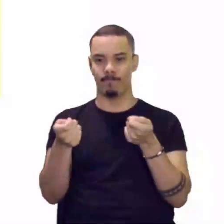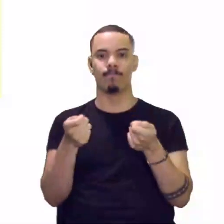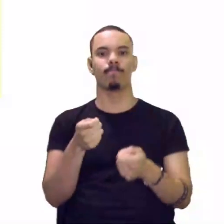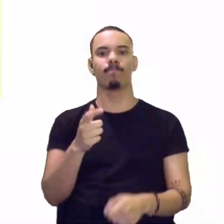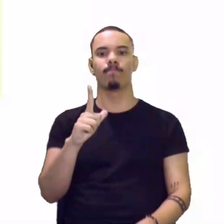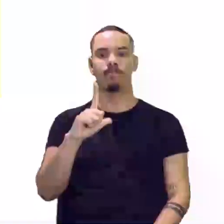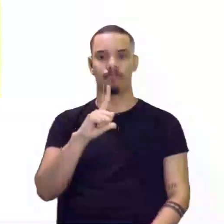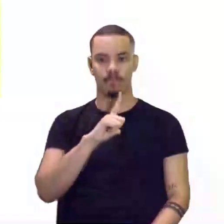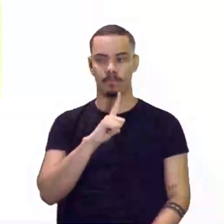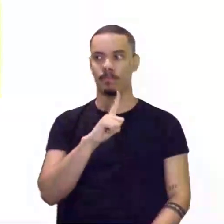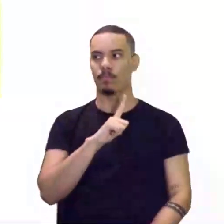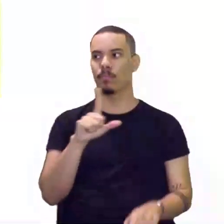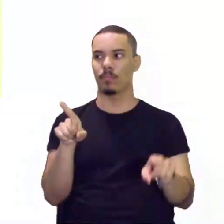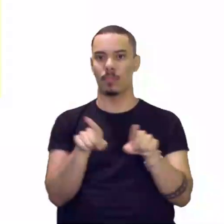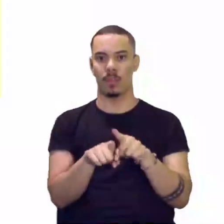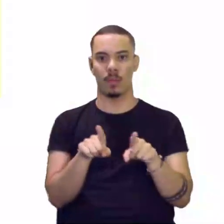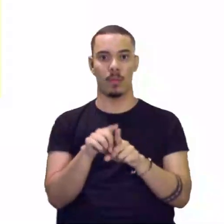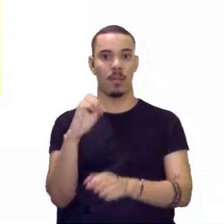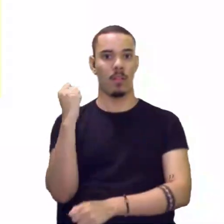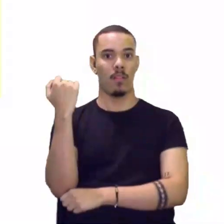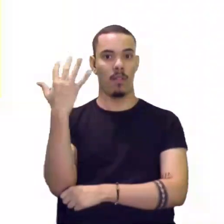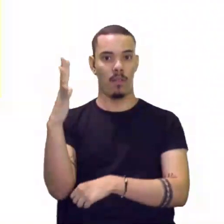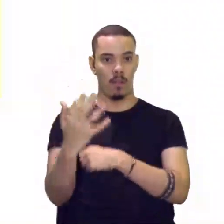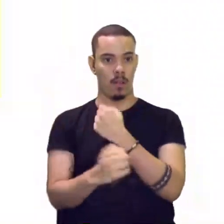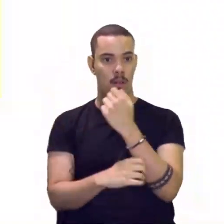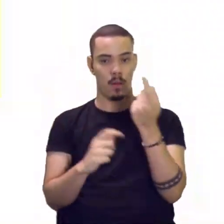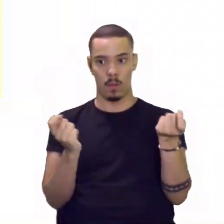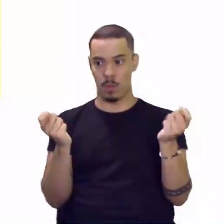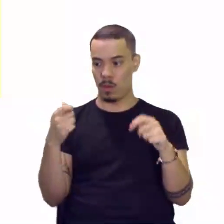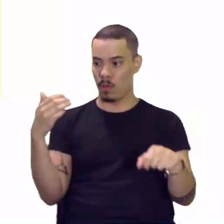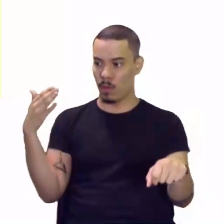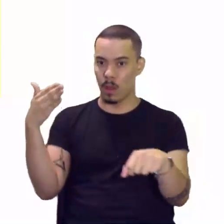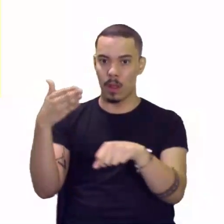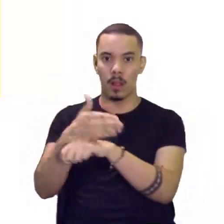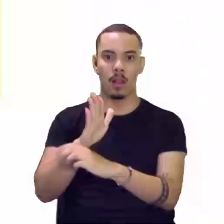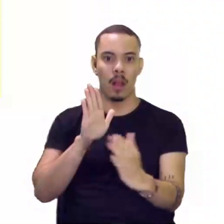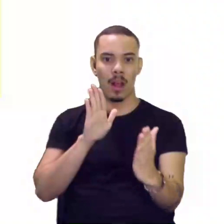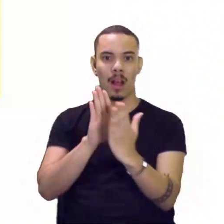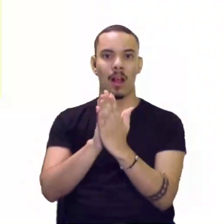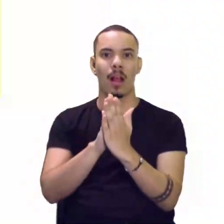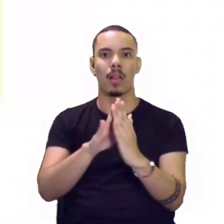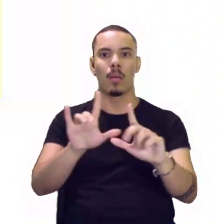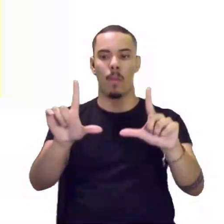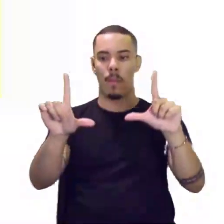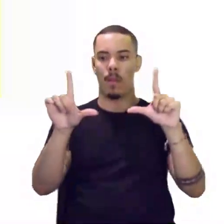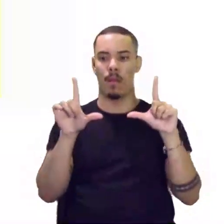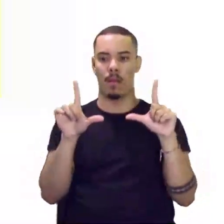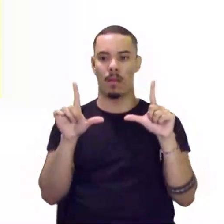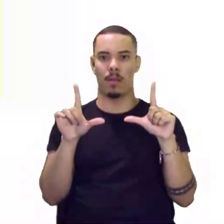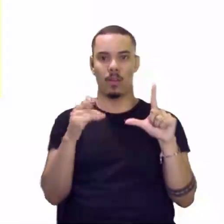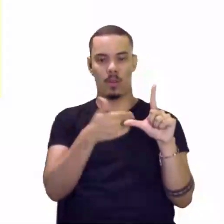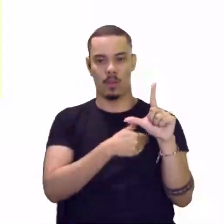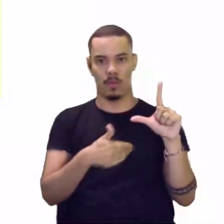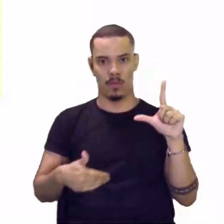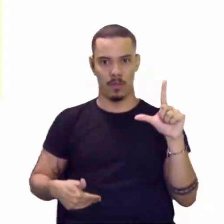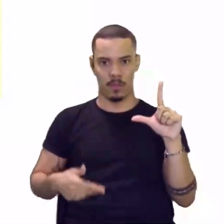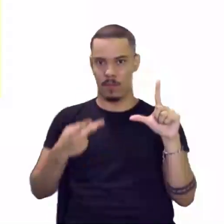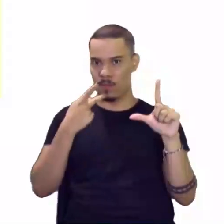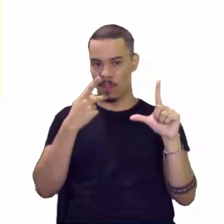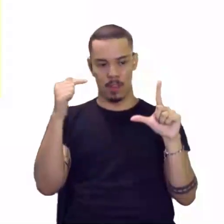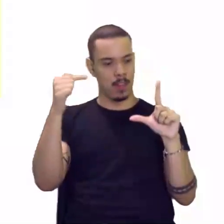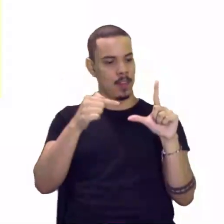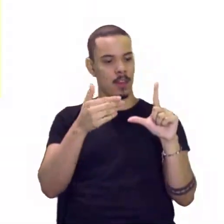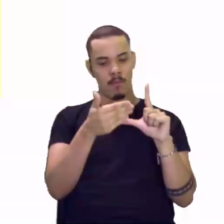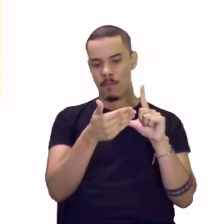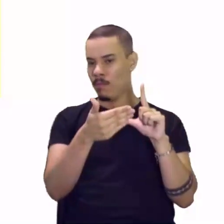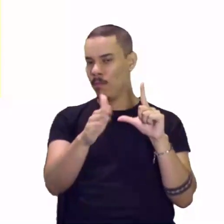que você pode entrar nela e ainda assim você se encontrar lá com uma placa, né, do governo dizendo, olha, essa daqui